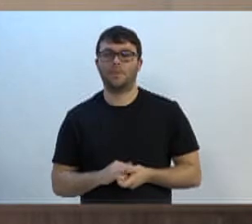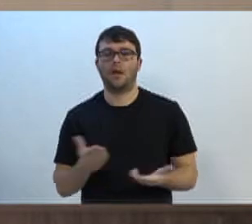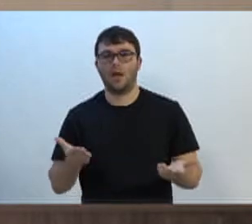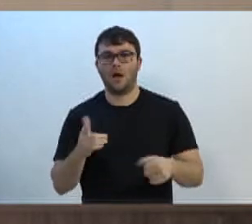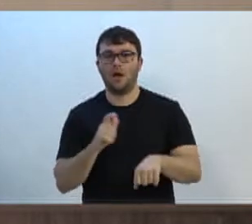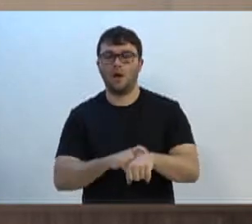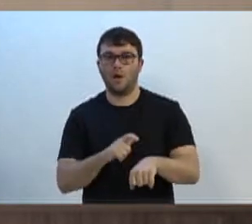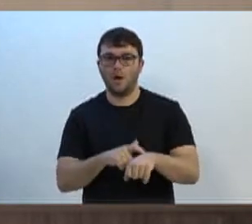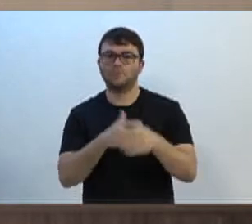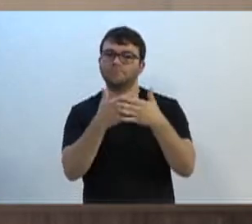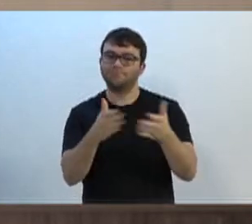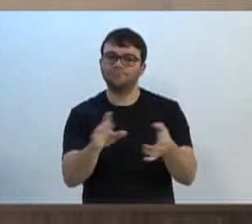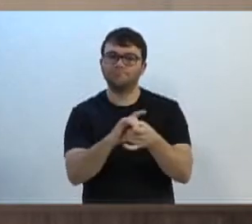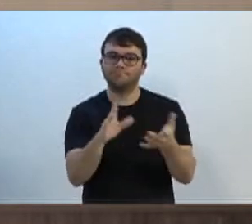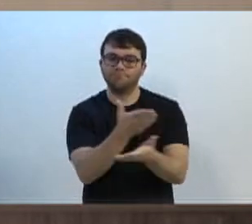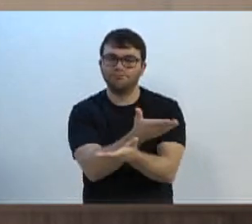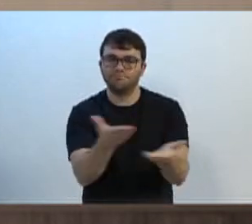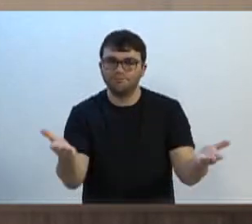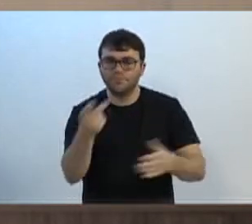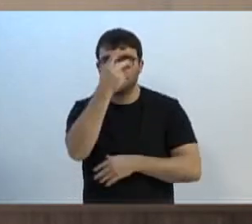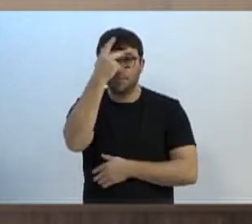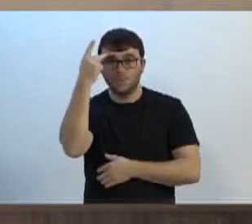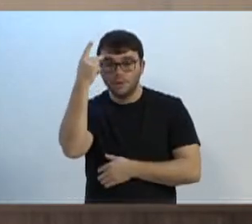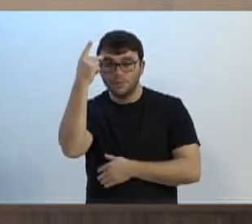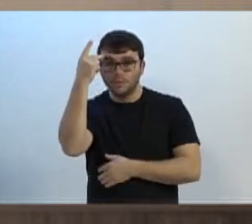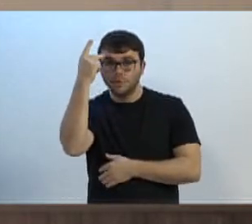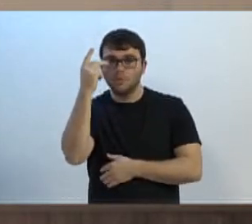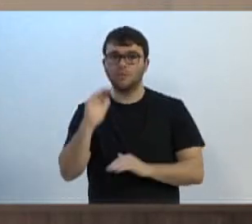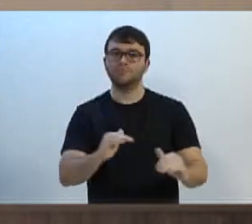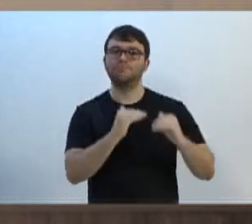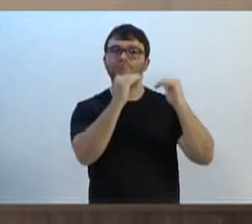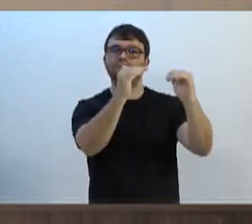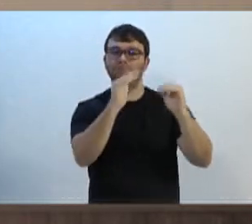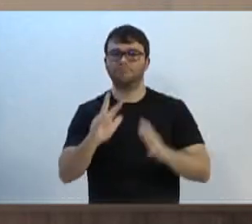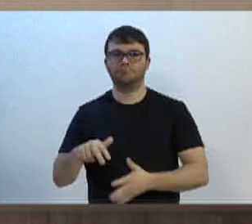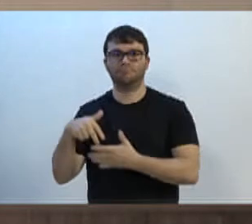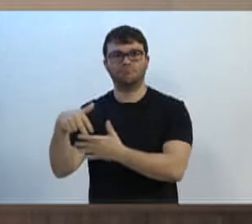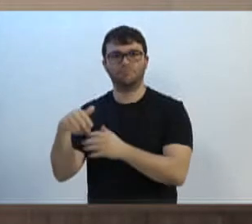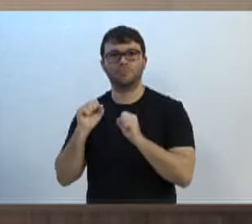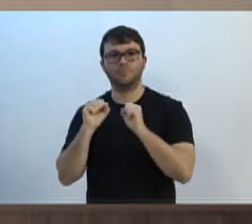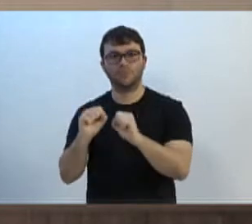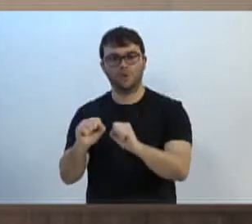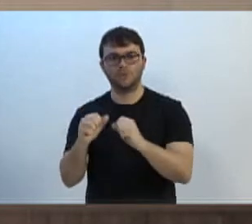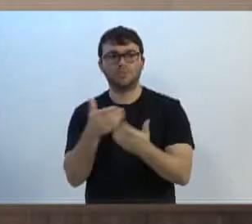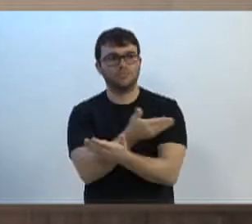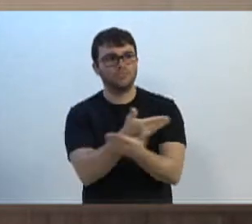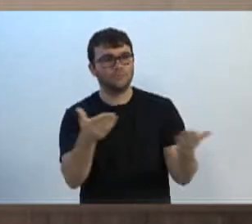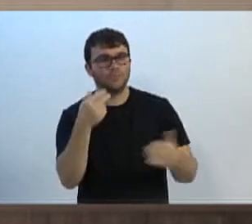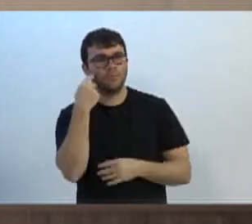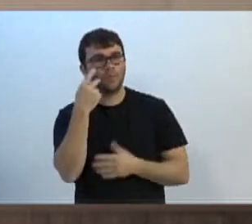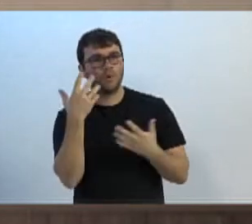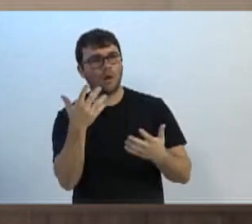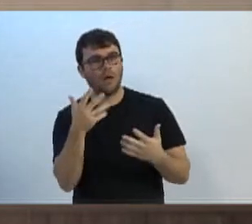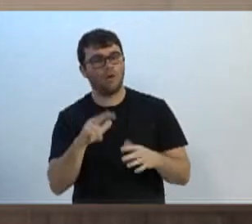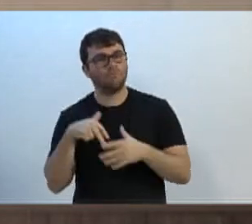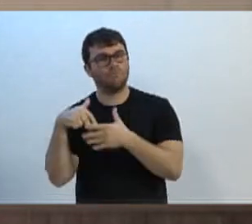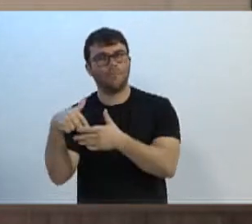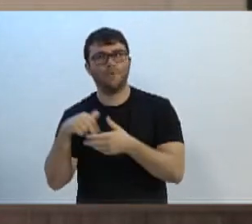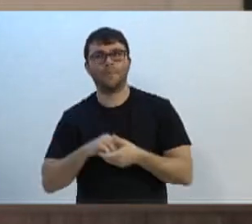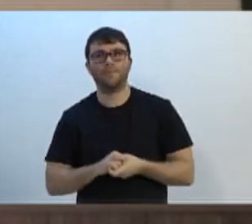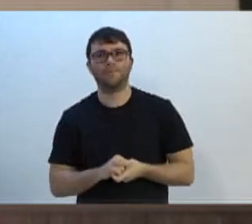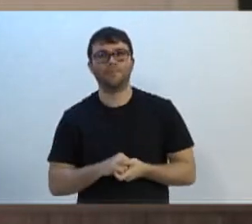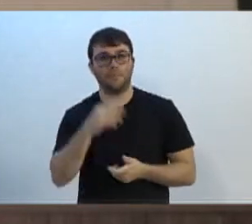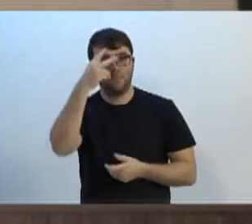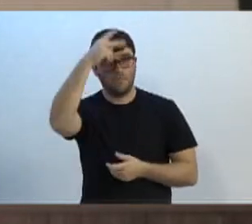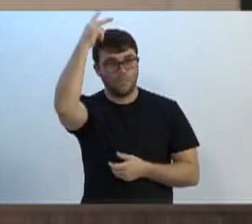abriremos espaços para as autoridades presentes gostaria aqui vereadores que quisessem se inscrever no